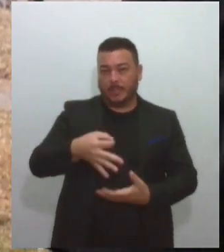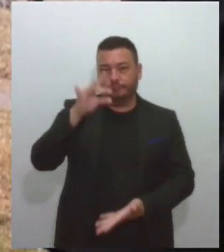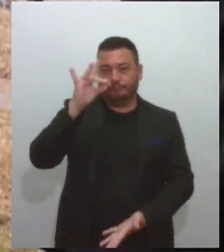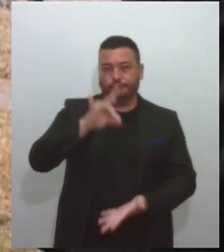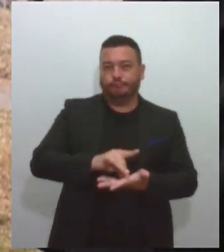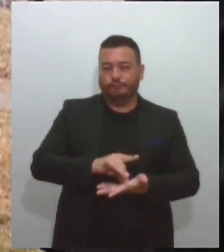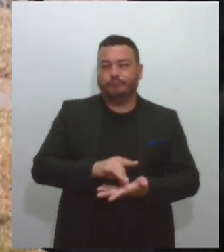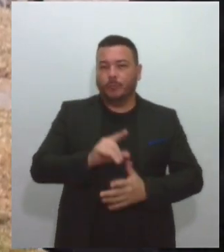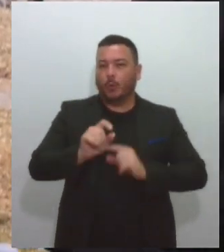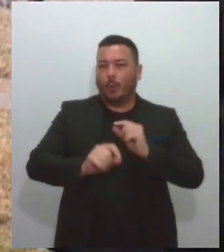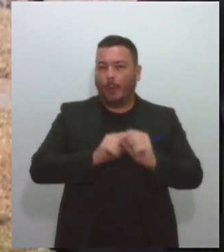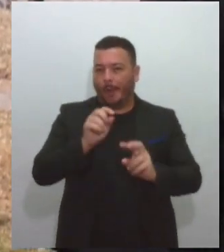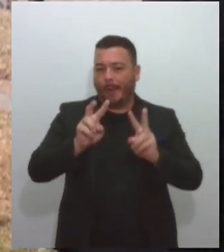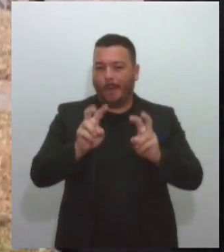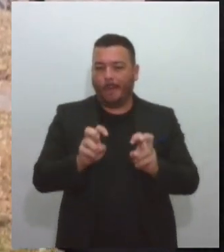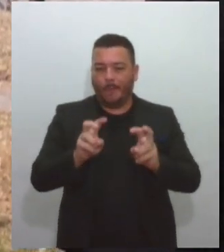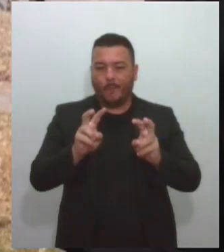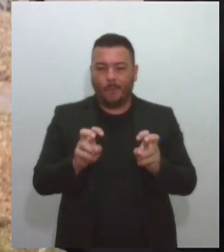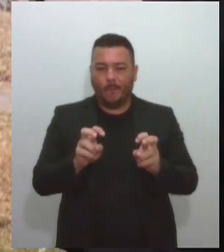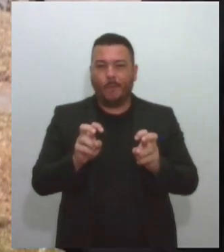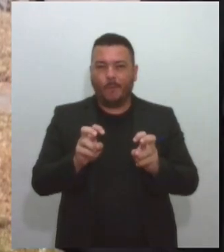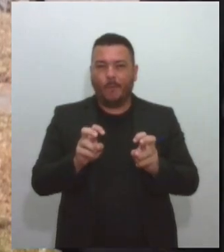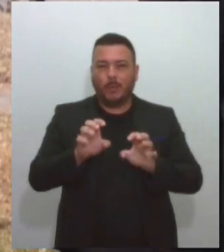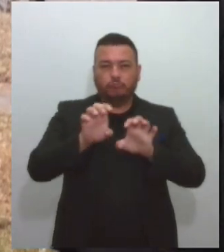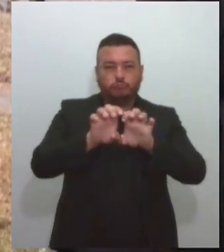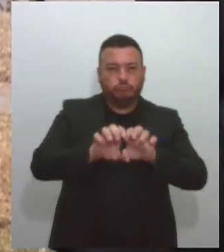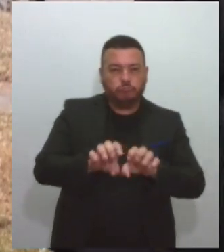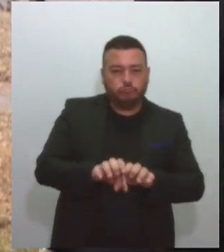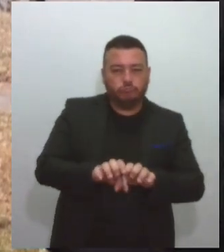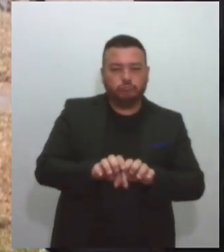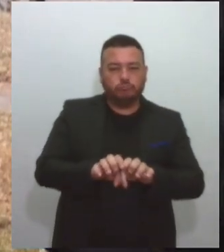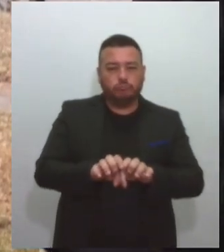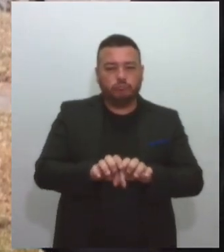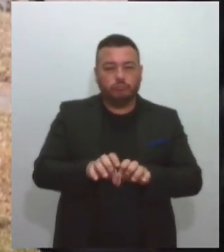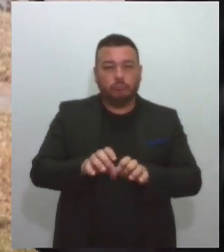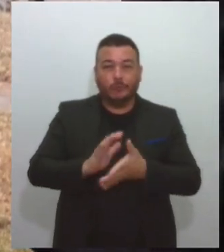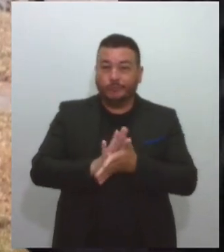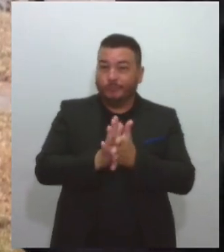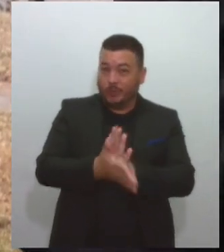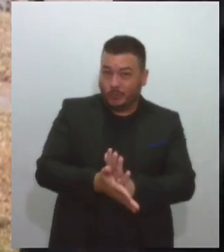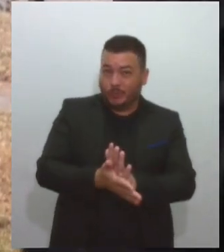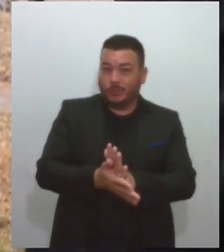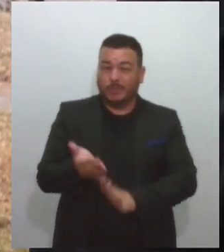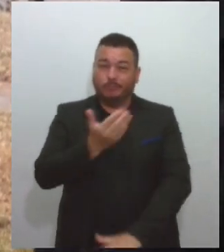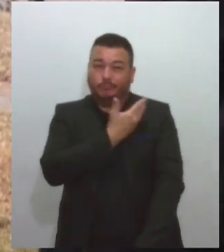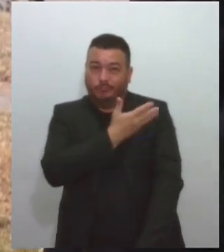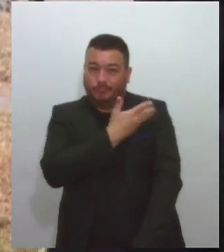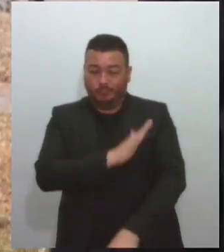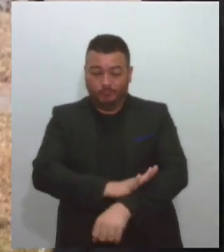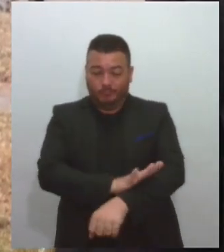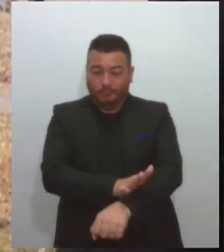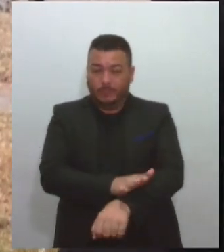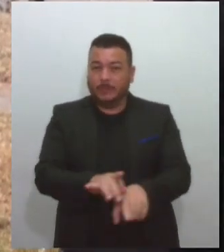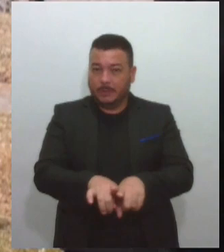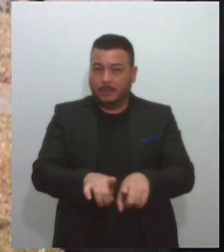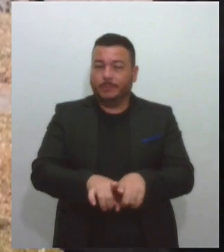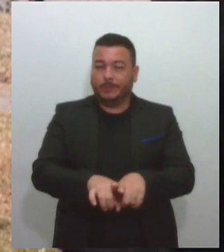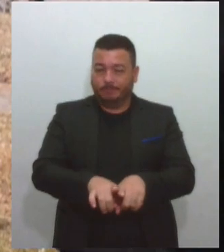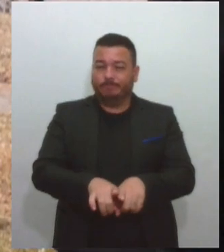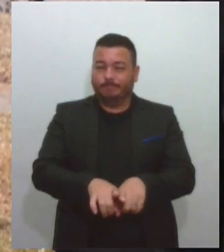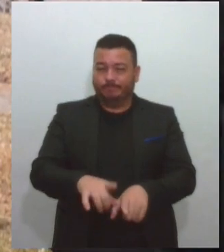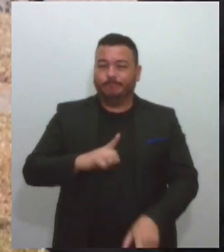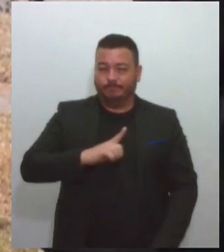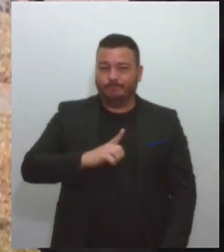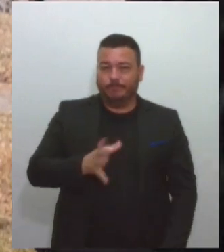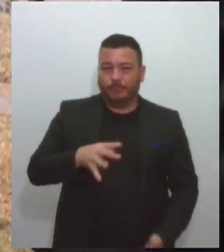da estrutura de preconceito e de racismo que existe sobretudo nas unidades